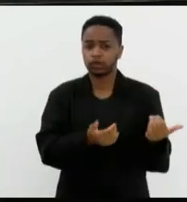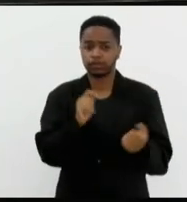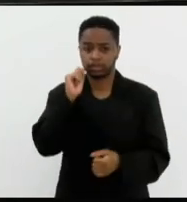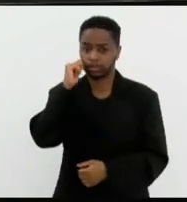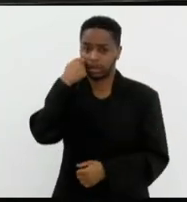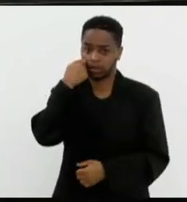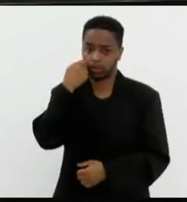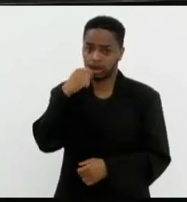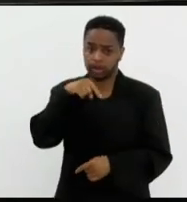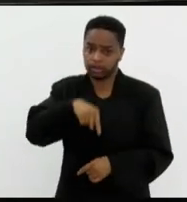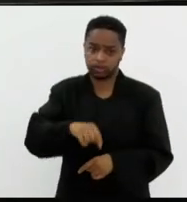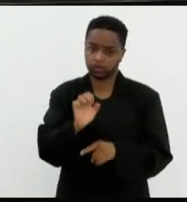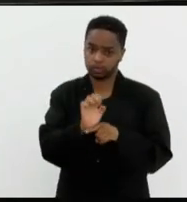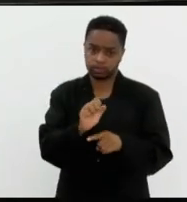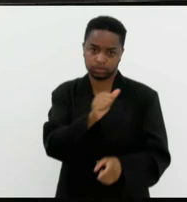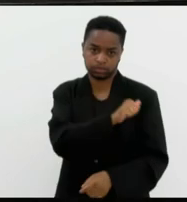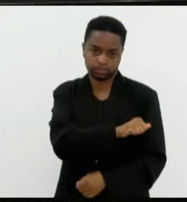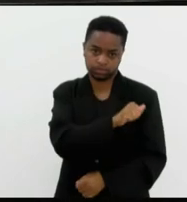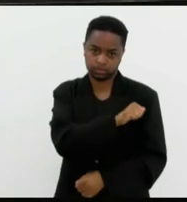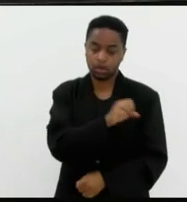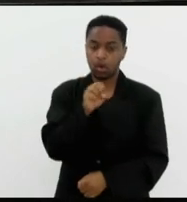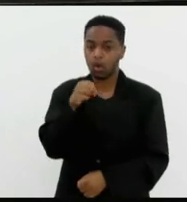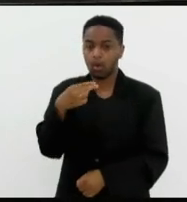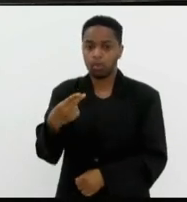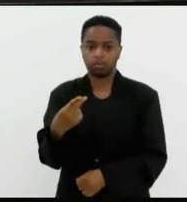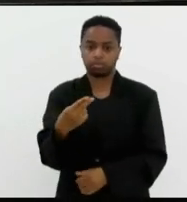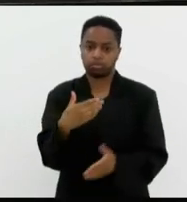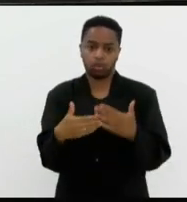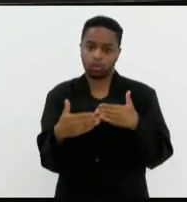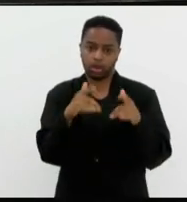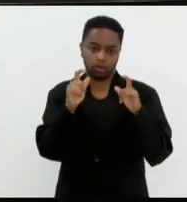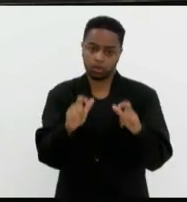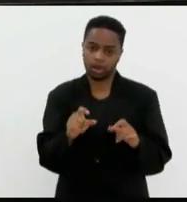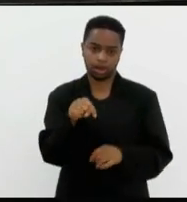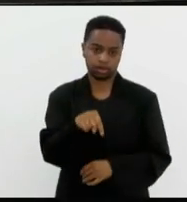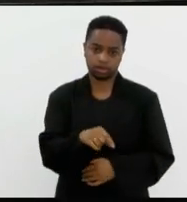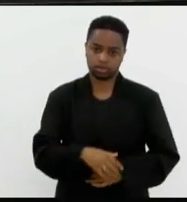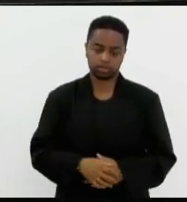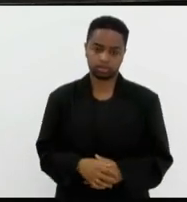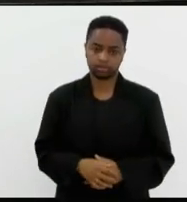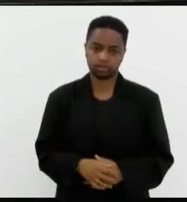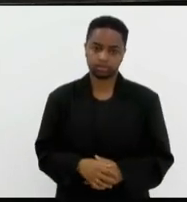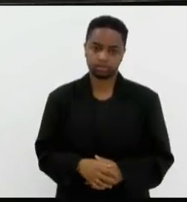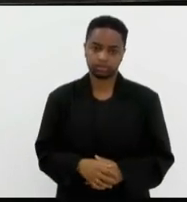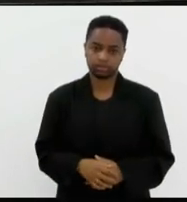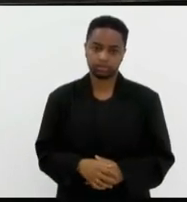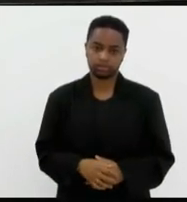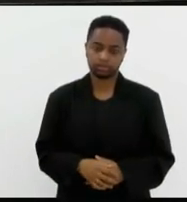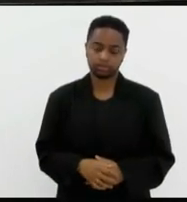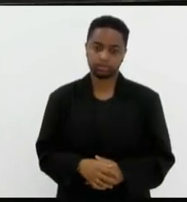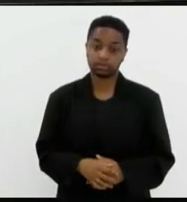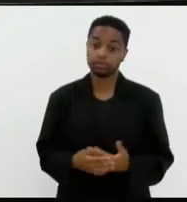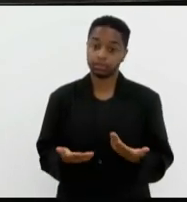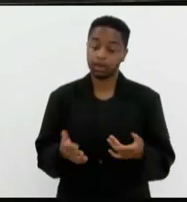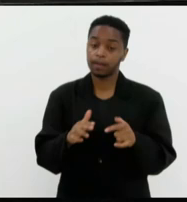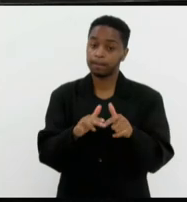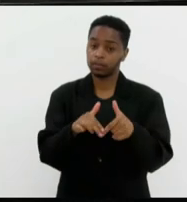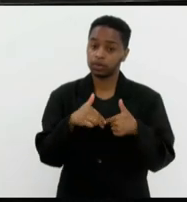no estado do Rio de Janeiro ou em qualquer lugar desse planeta. É por isso que, quando nós